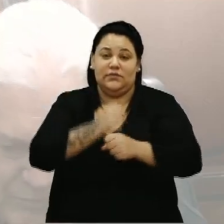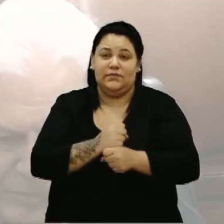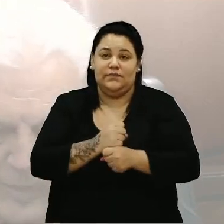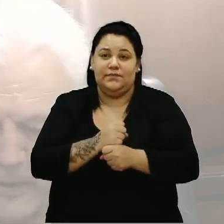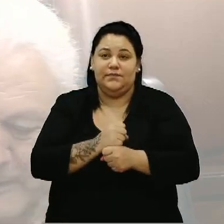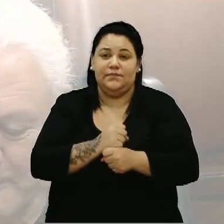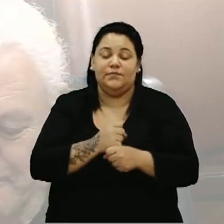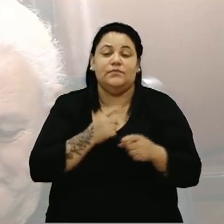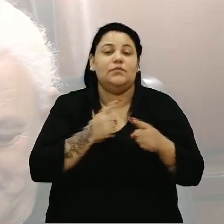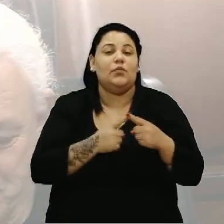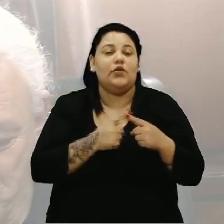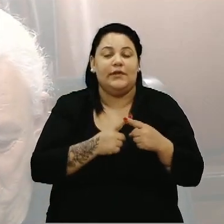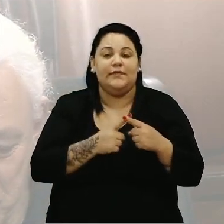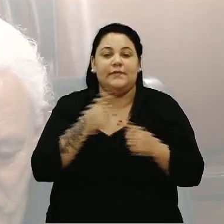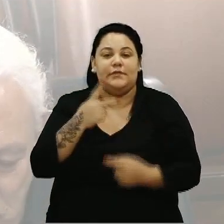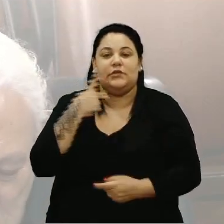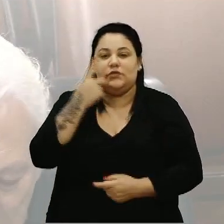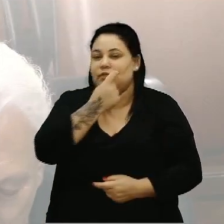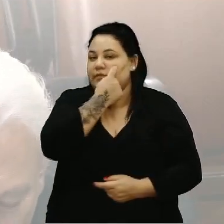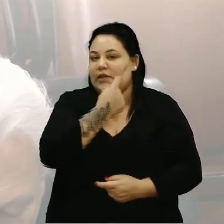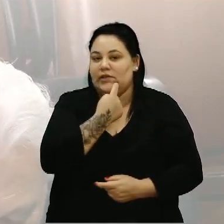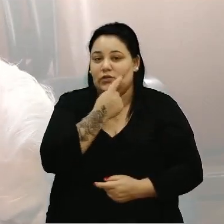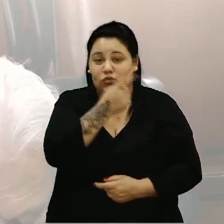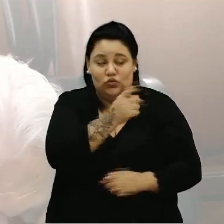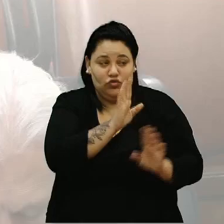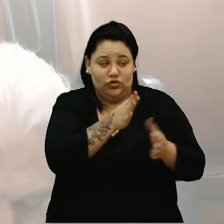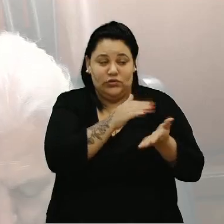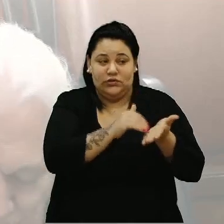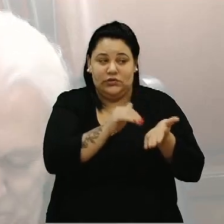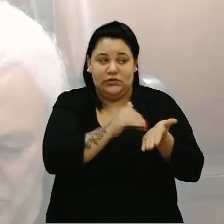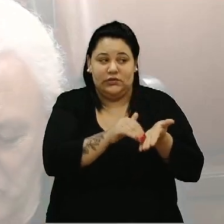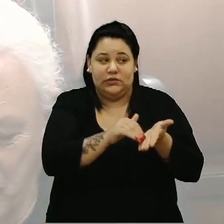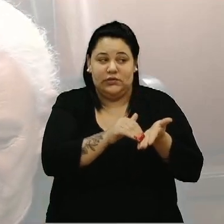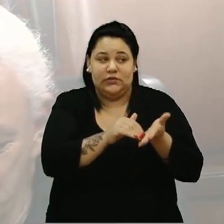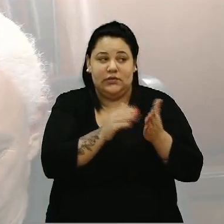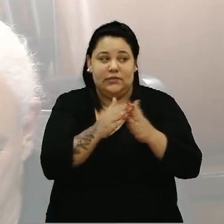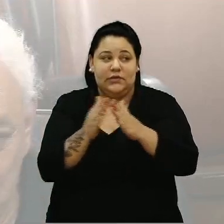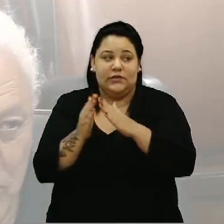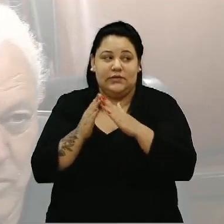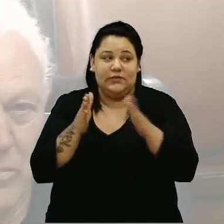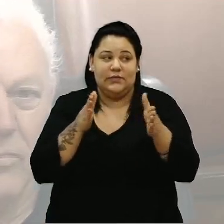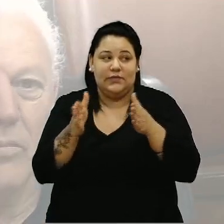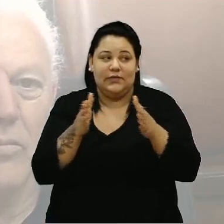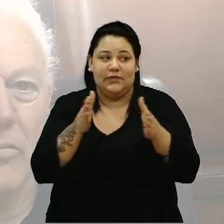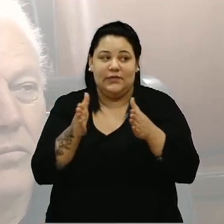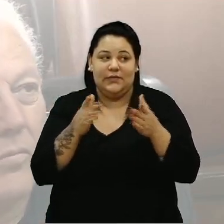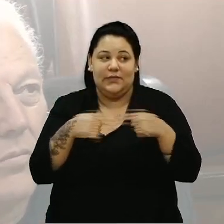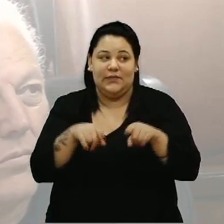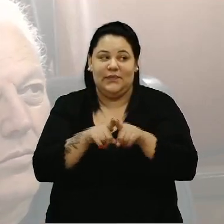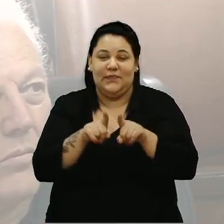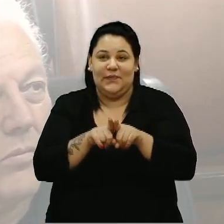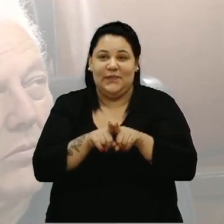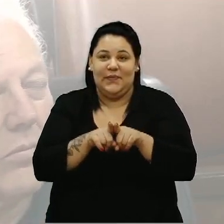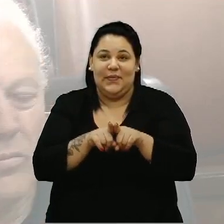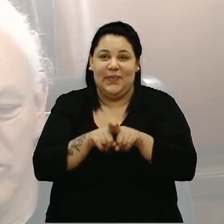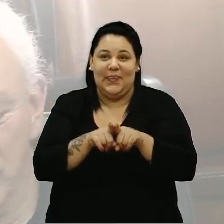Por que, vereador Wagner Petrini, o senhor que foi secretário de Habitação por um período e agora está o nosso amigo